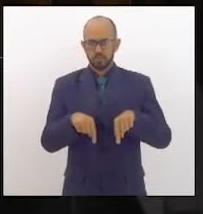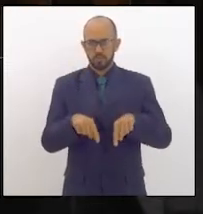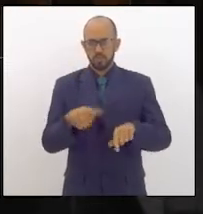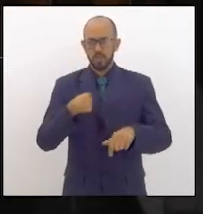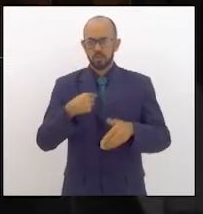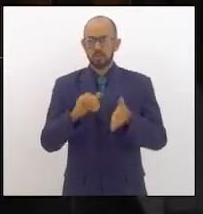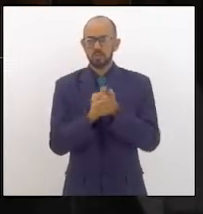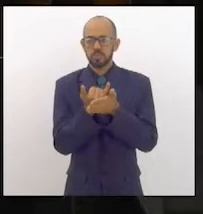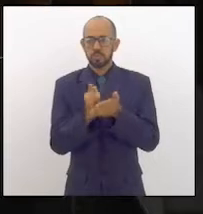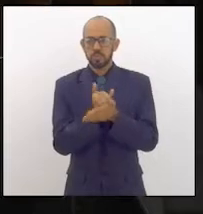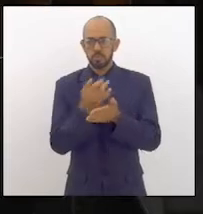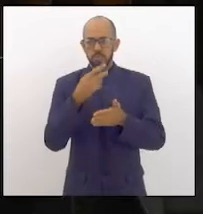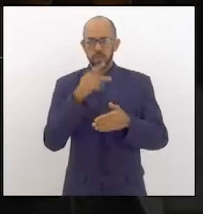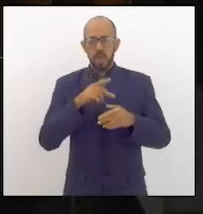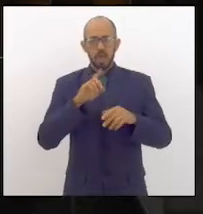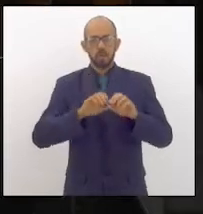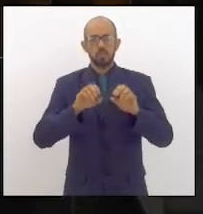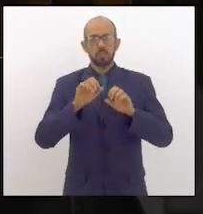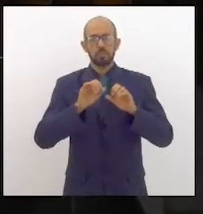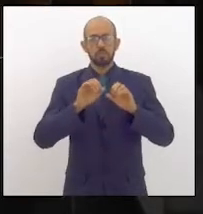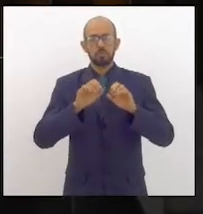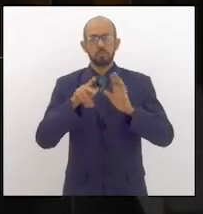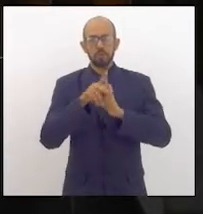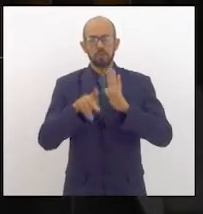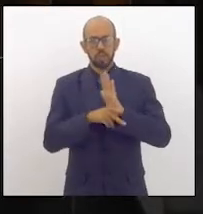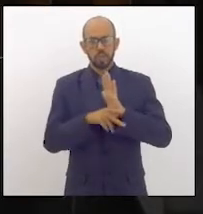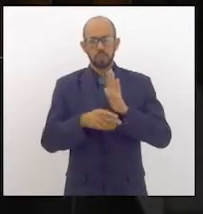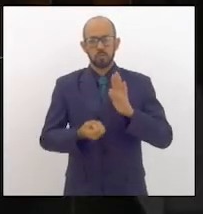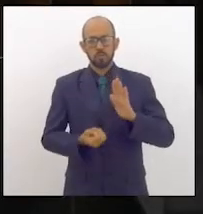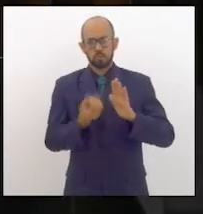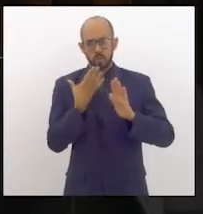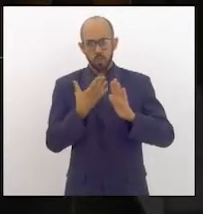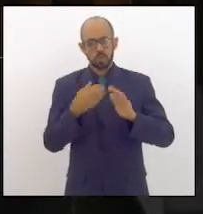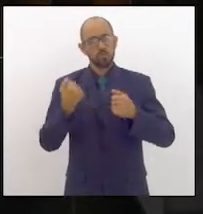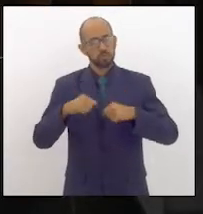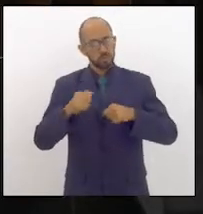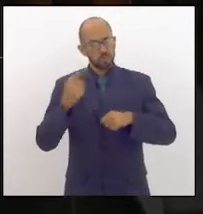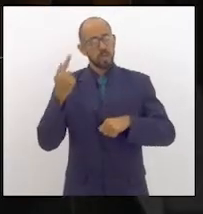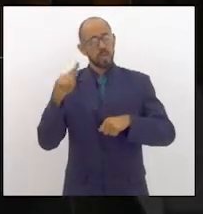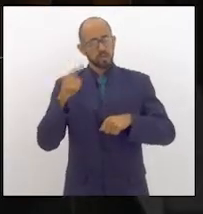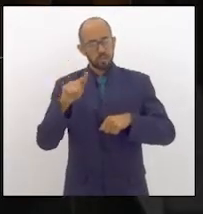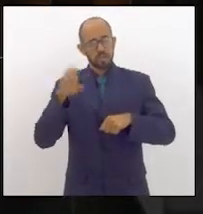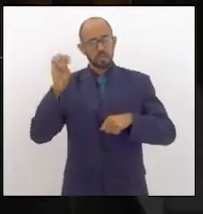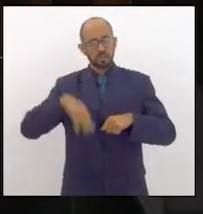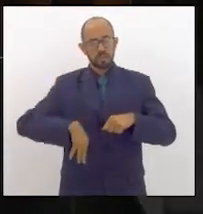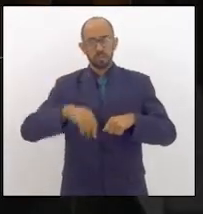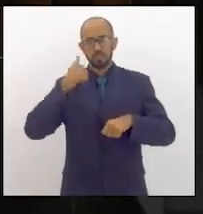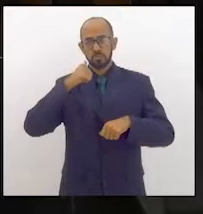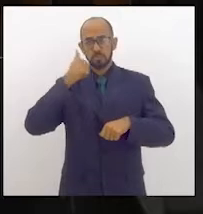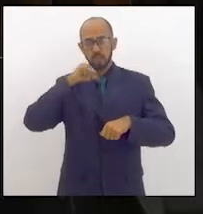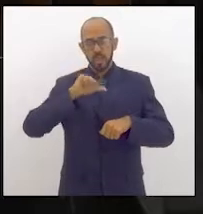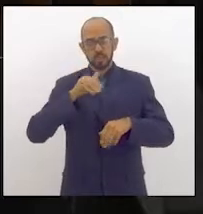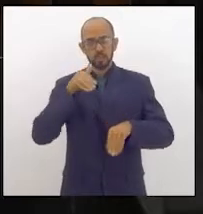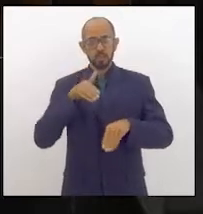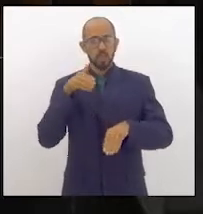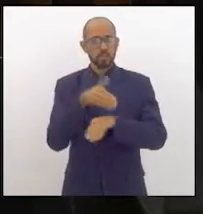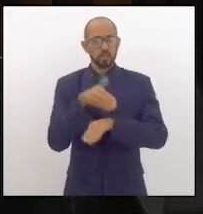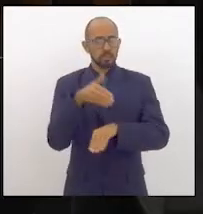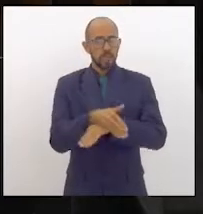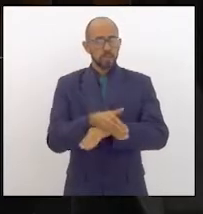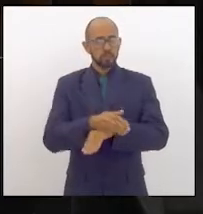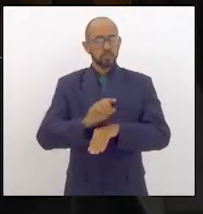estou escrevendo para dizer que o projeto é muito bom que a gente tem que garantir sim o direito das mulheres durante a gravidez